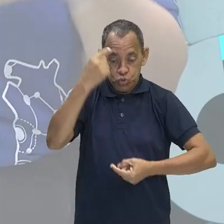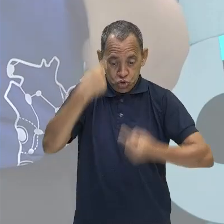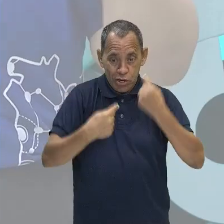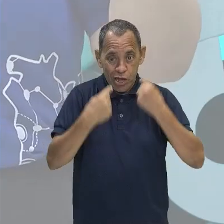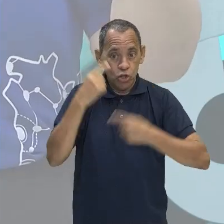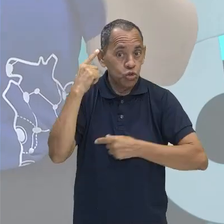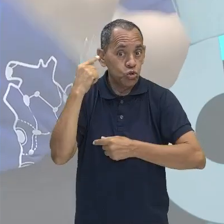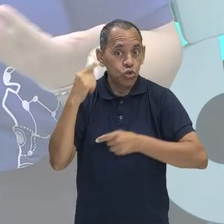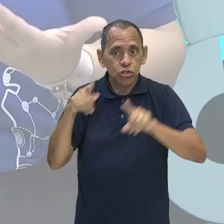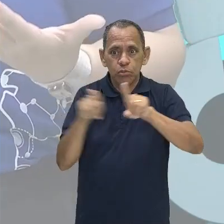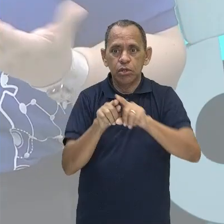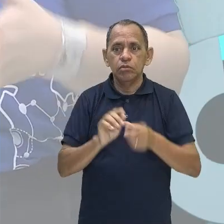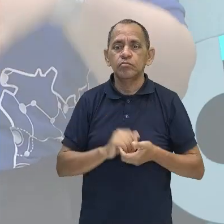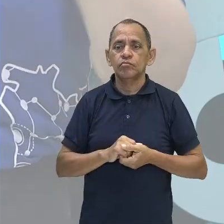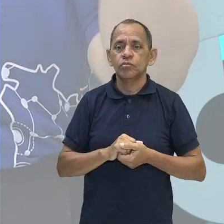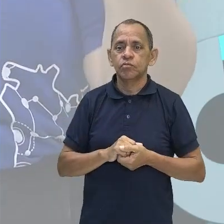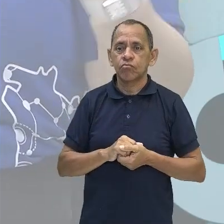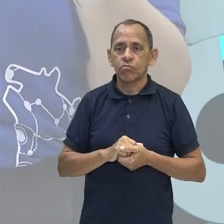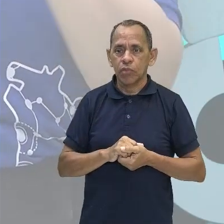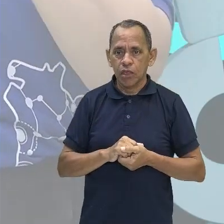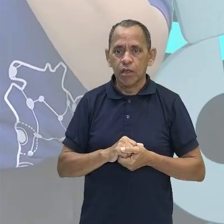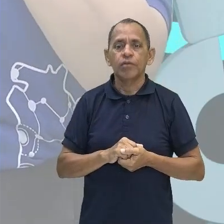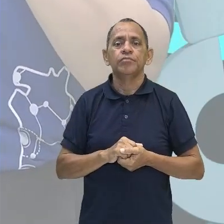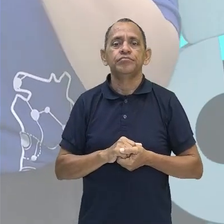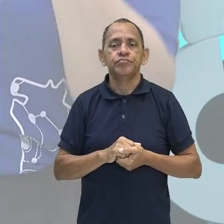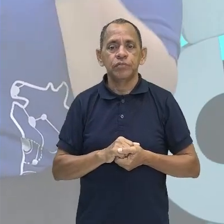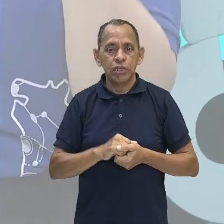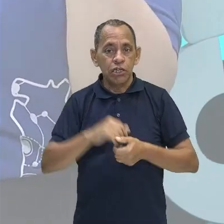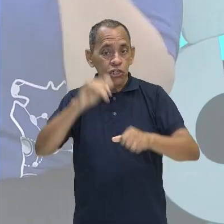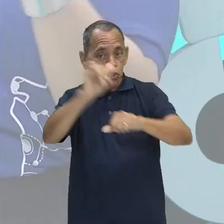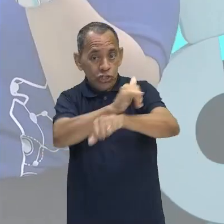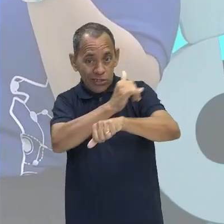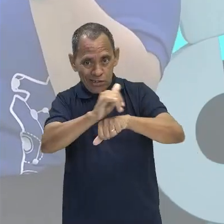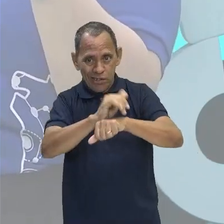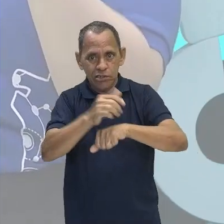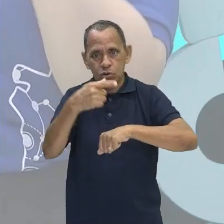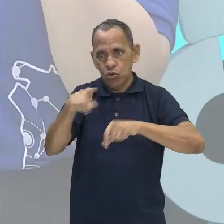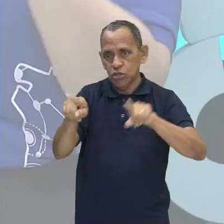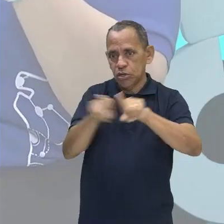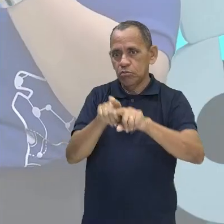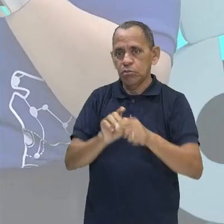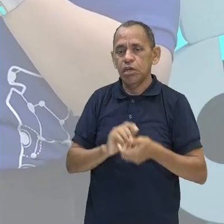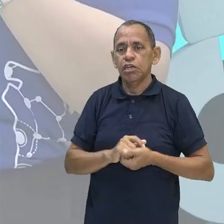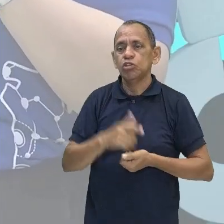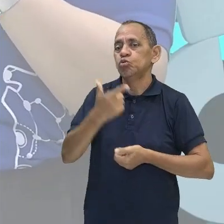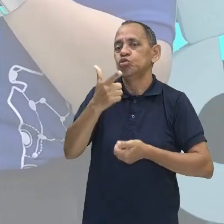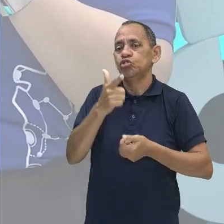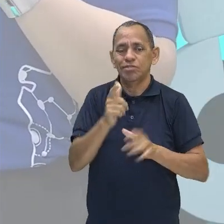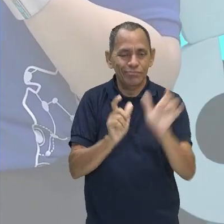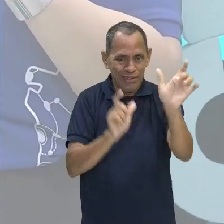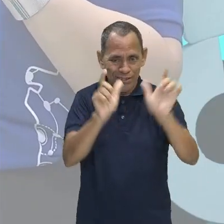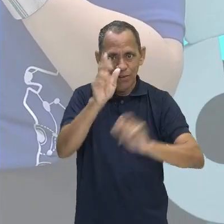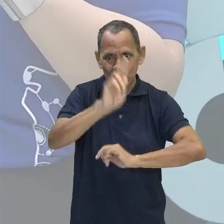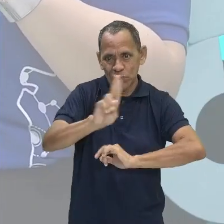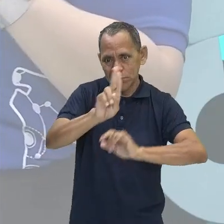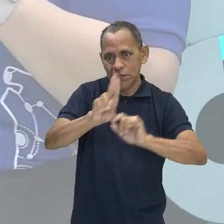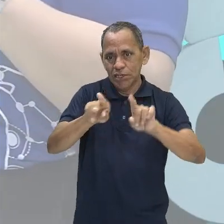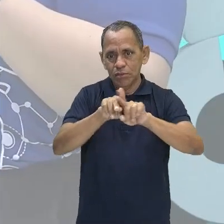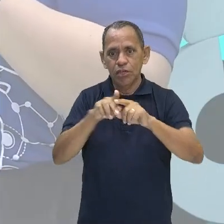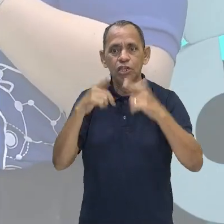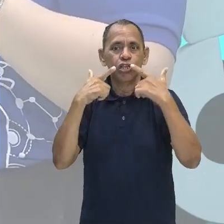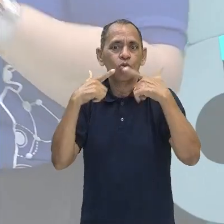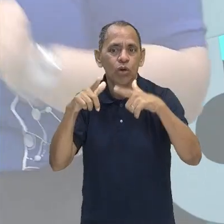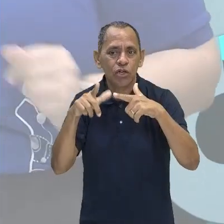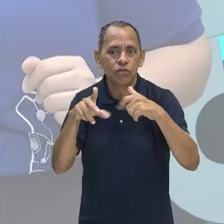sons, outros sinais, e tudo isso sem utilizar palavra, ou seja, sem utilizar a linguagem